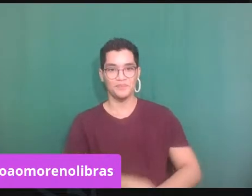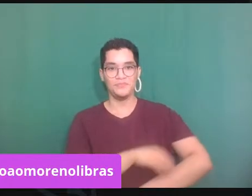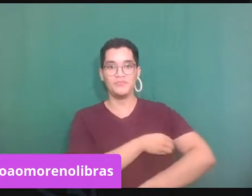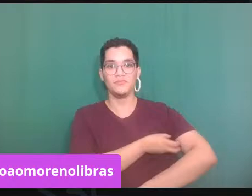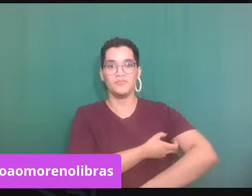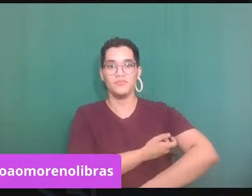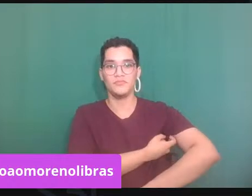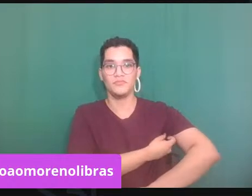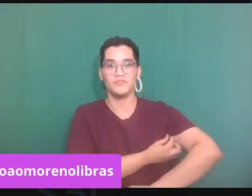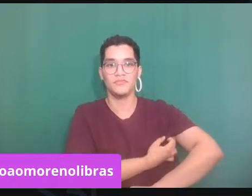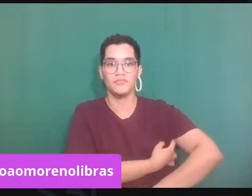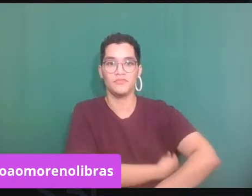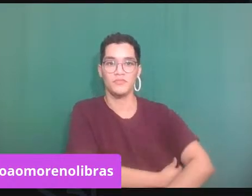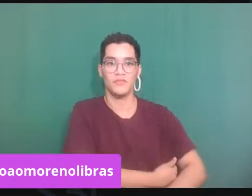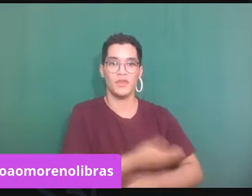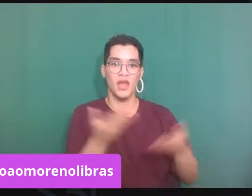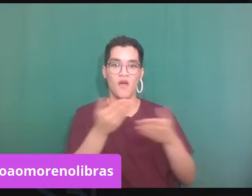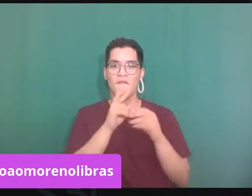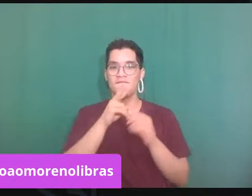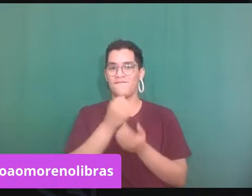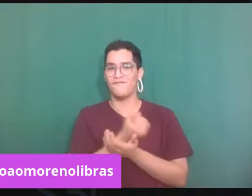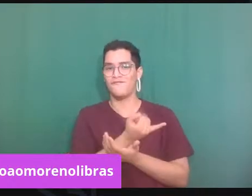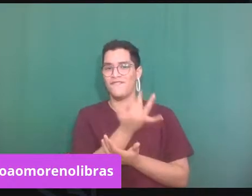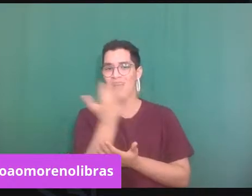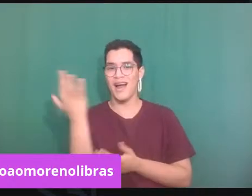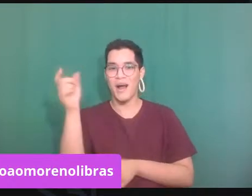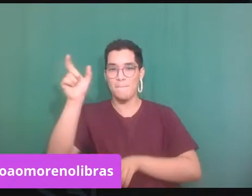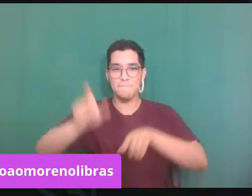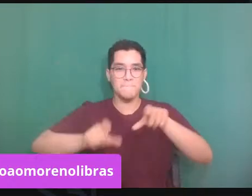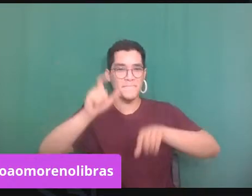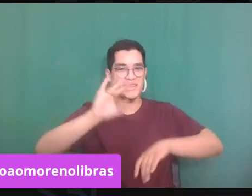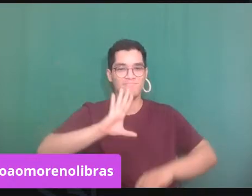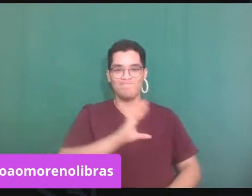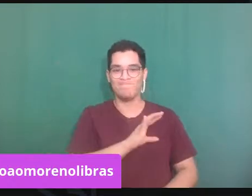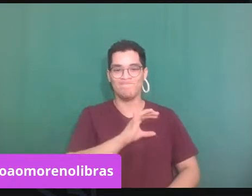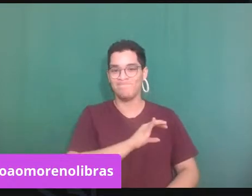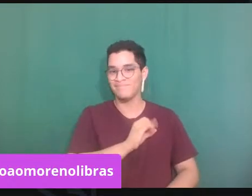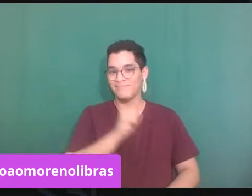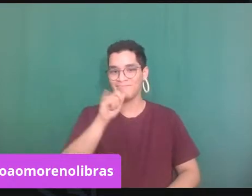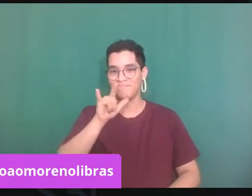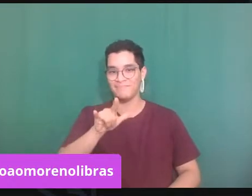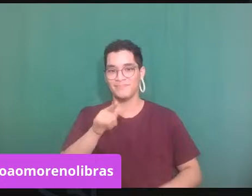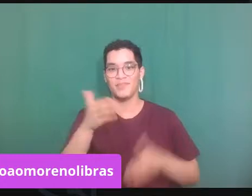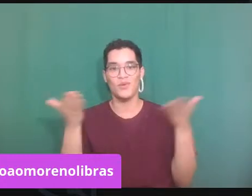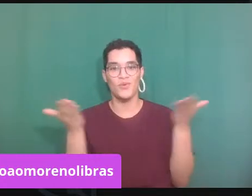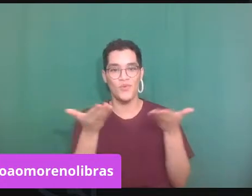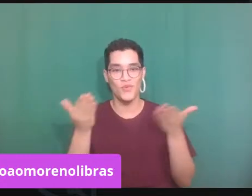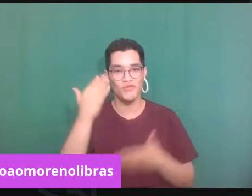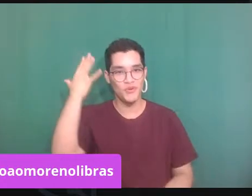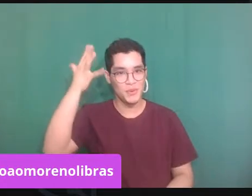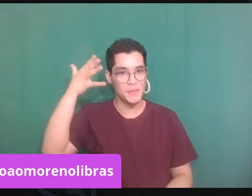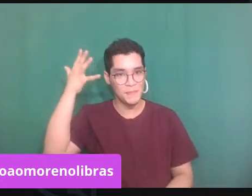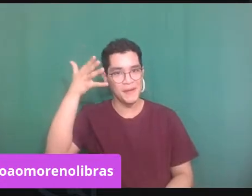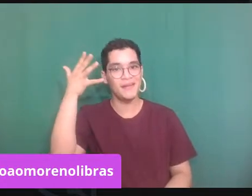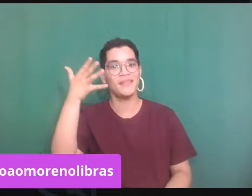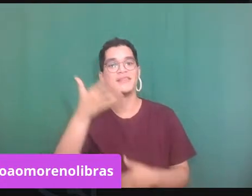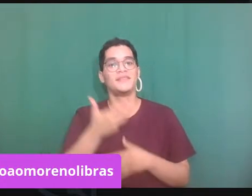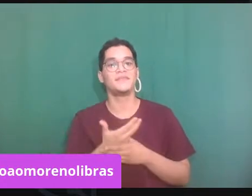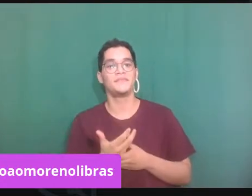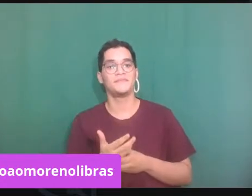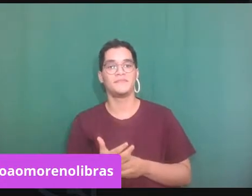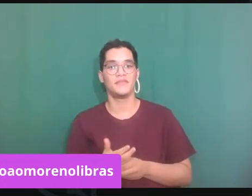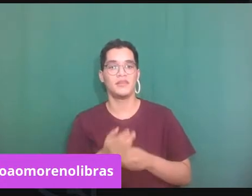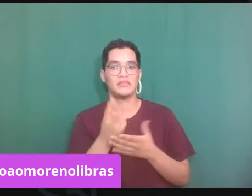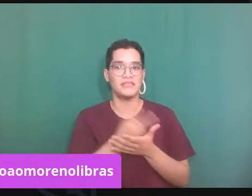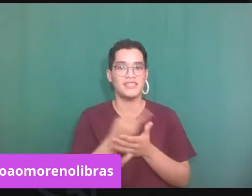A gente tem também aqui vários elogios, né, sobre a sua palestra, excelente palestra, disse a Romena, professora Sueli. Sempre